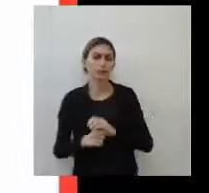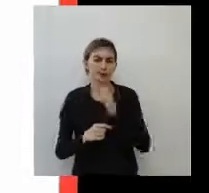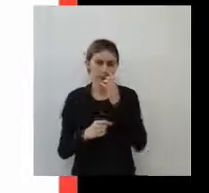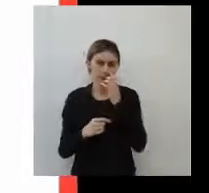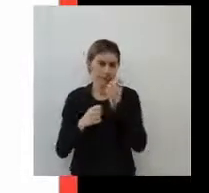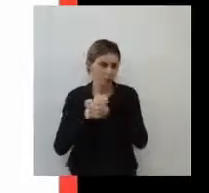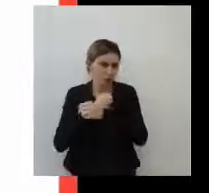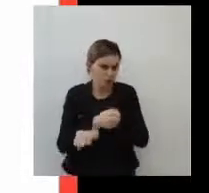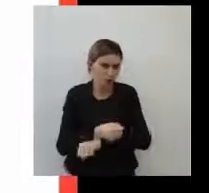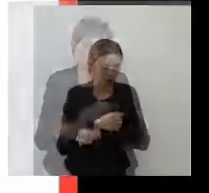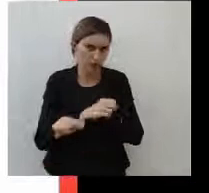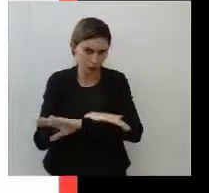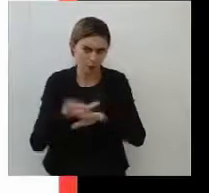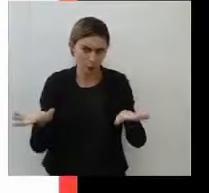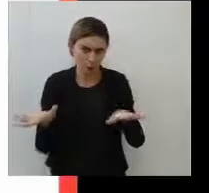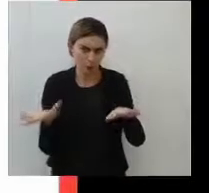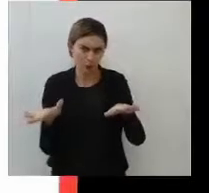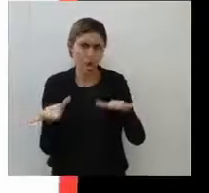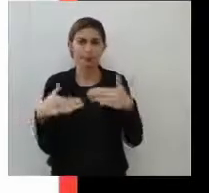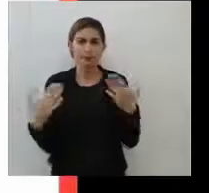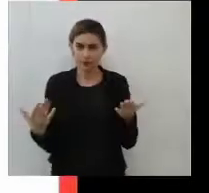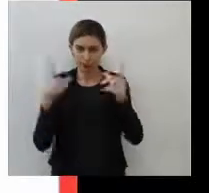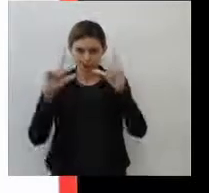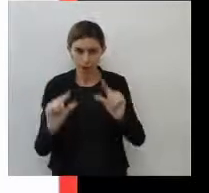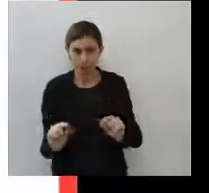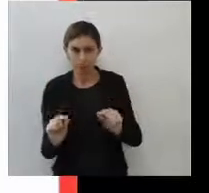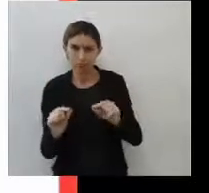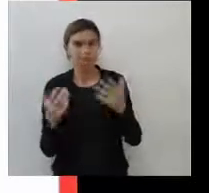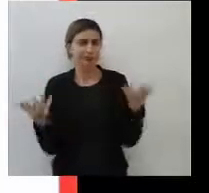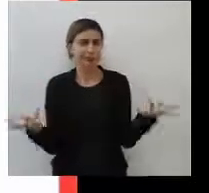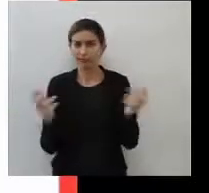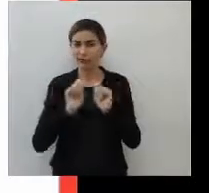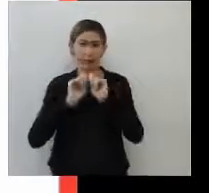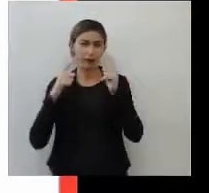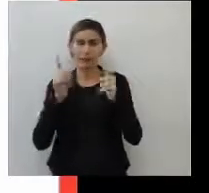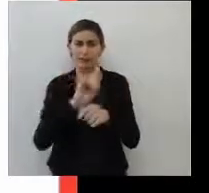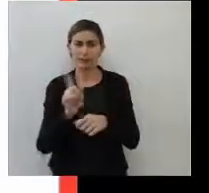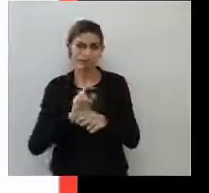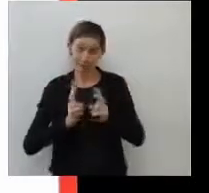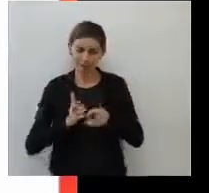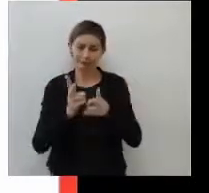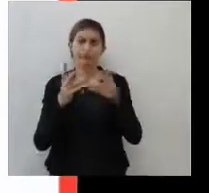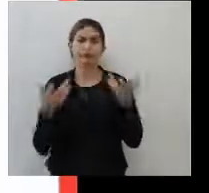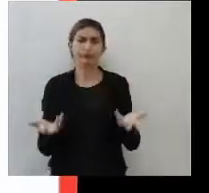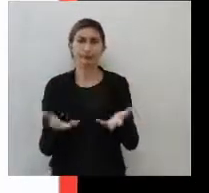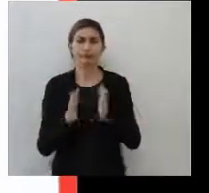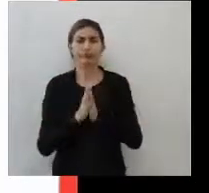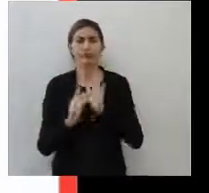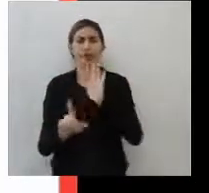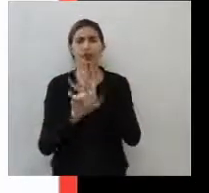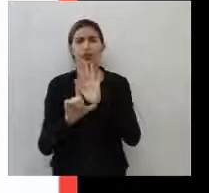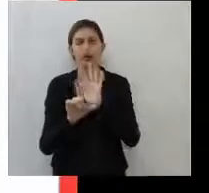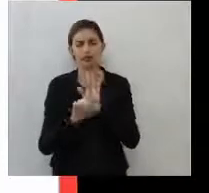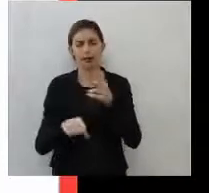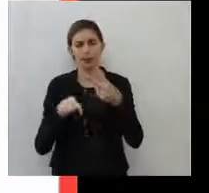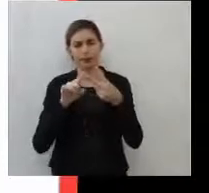a escravidão teve fim dessa forma? Ou diminuiu? É claro que não. Segunda lei